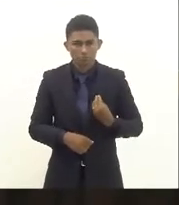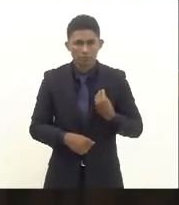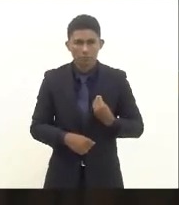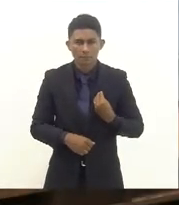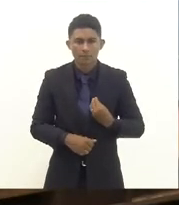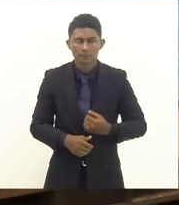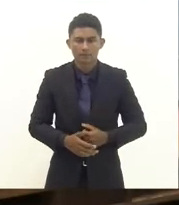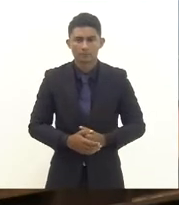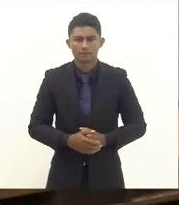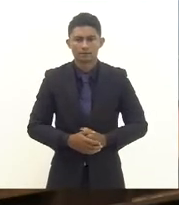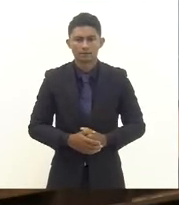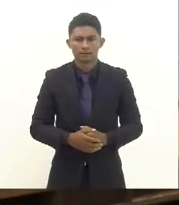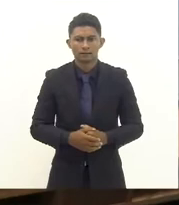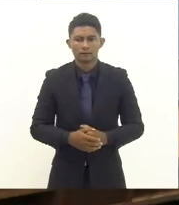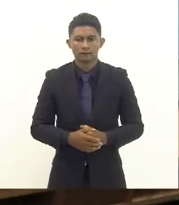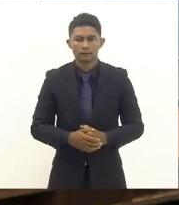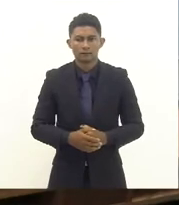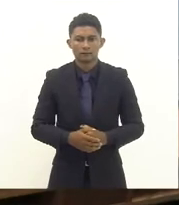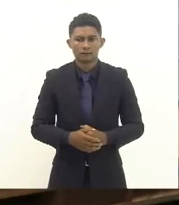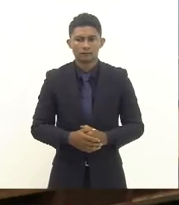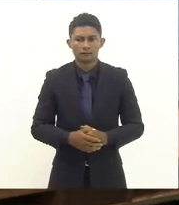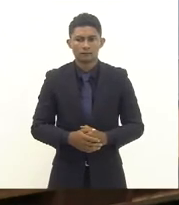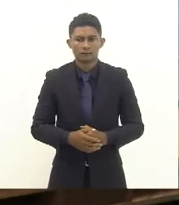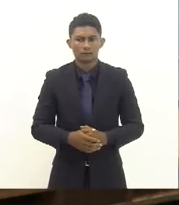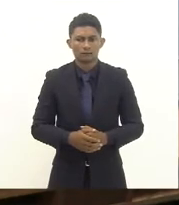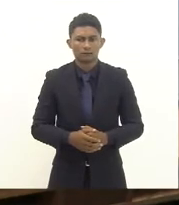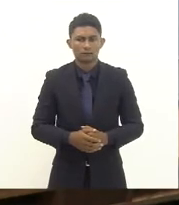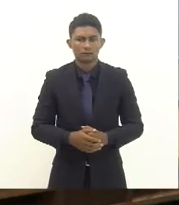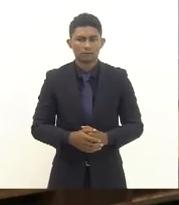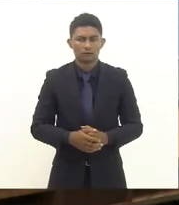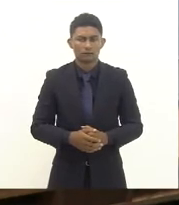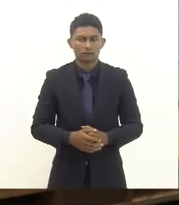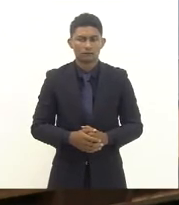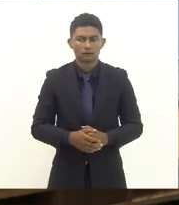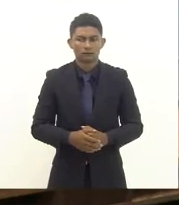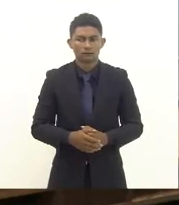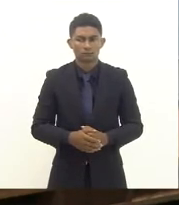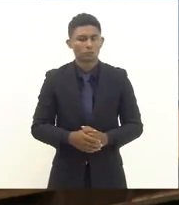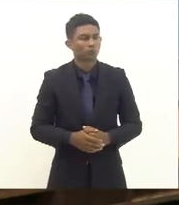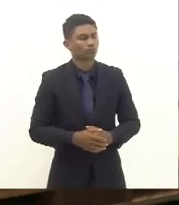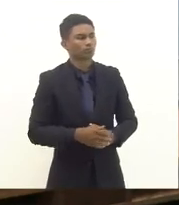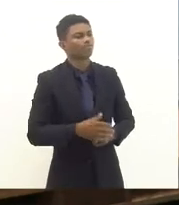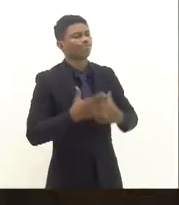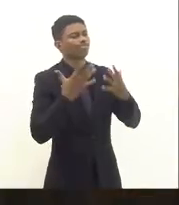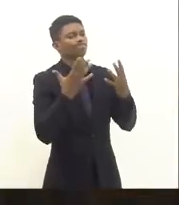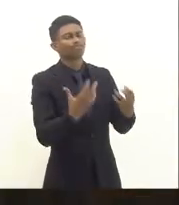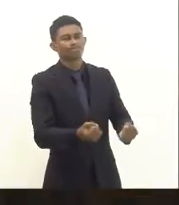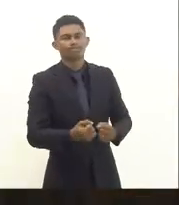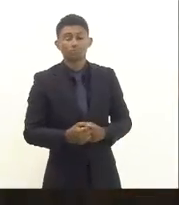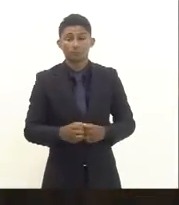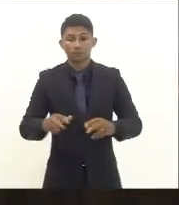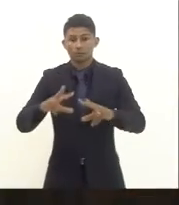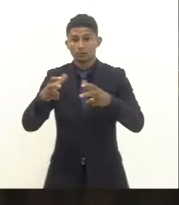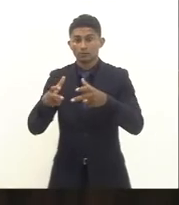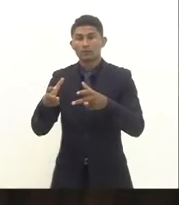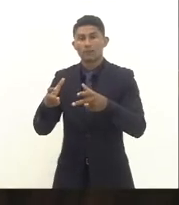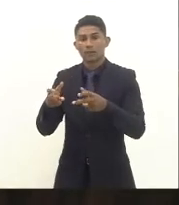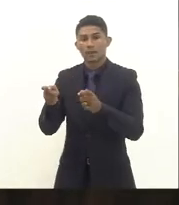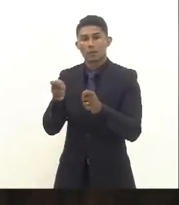E aí E aí é favorável seu presidente pela comissão de Economia